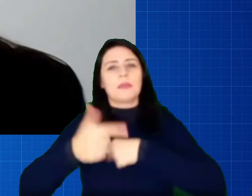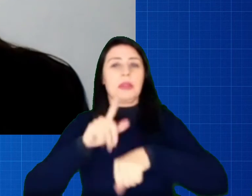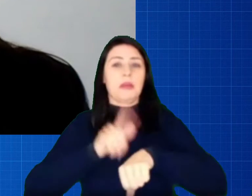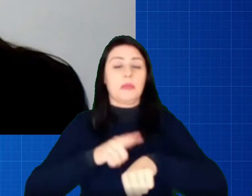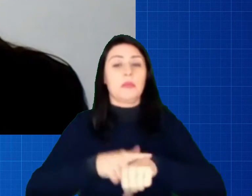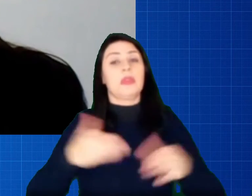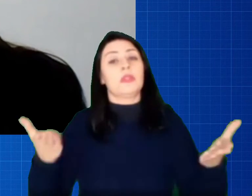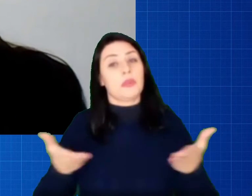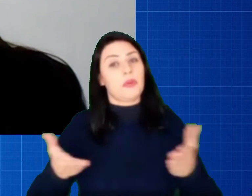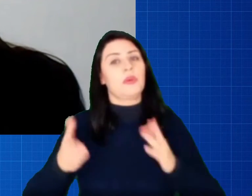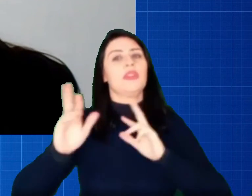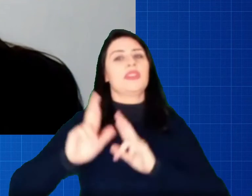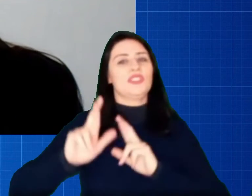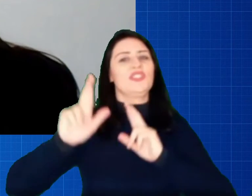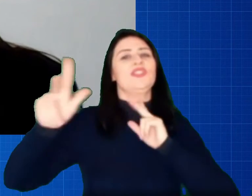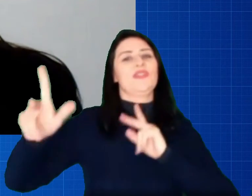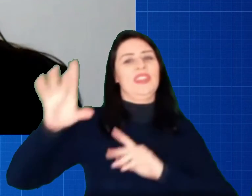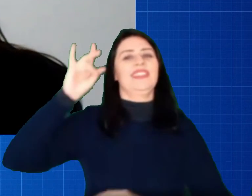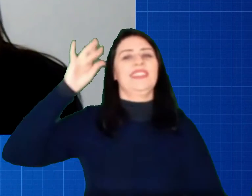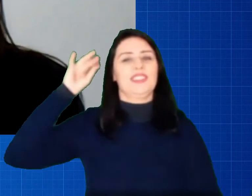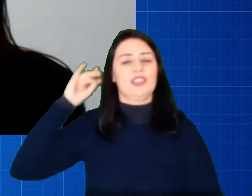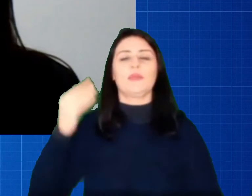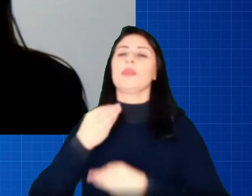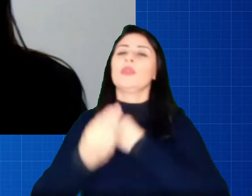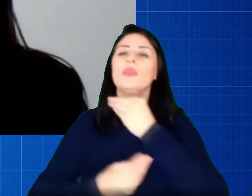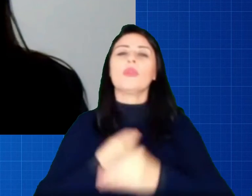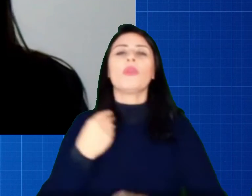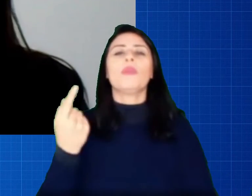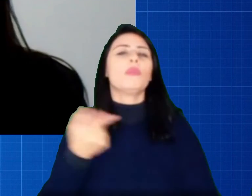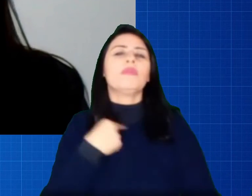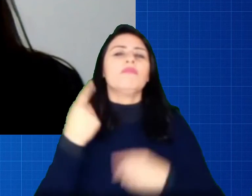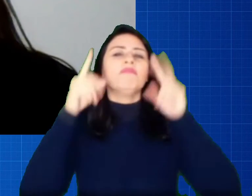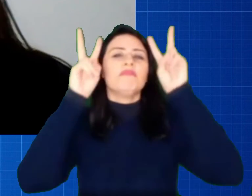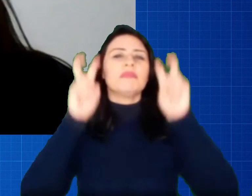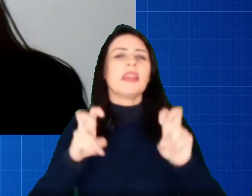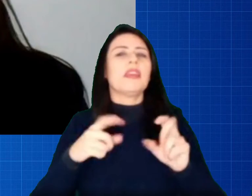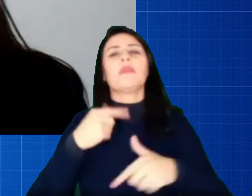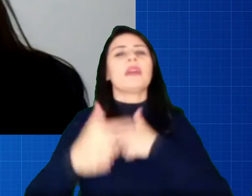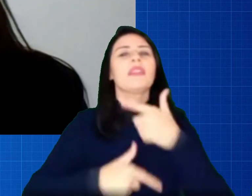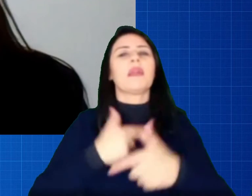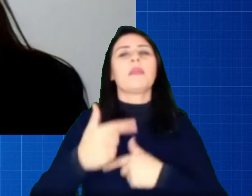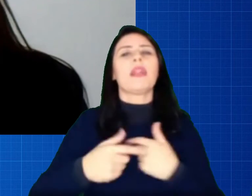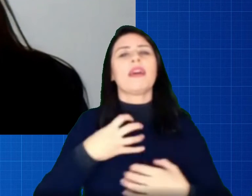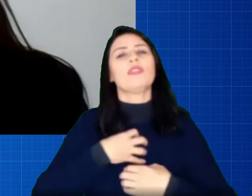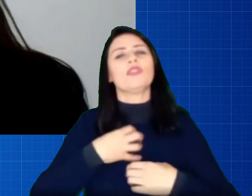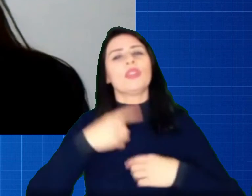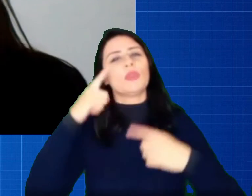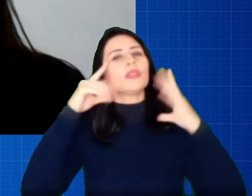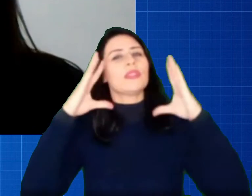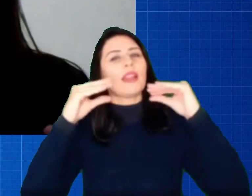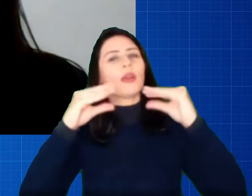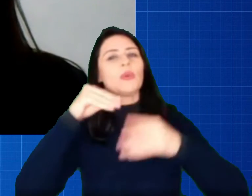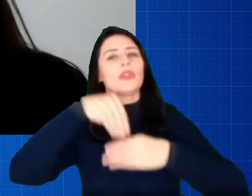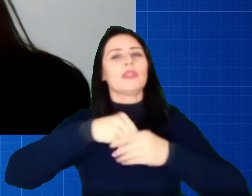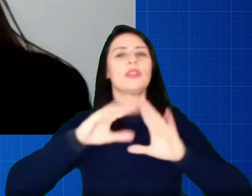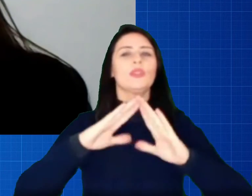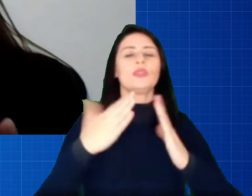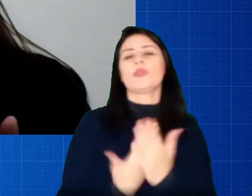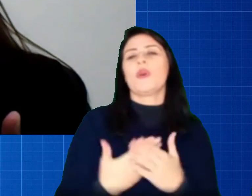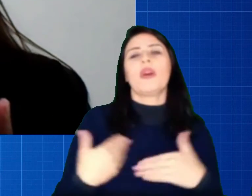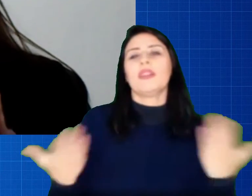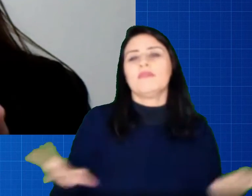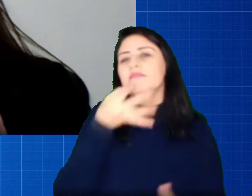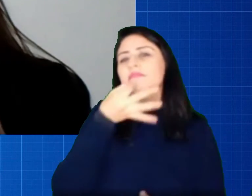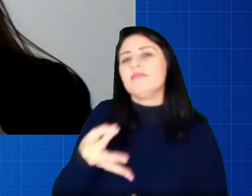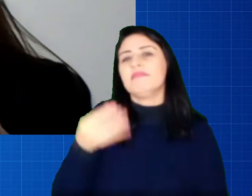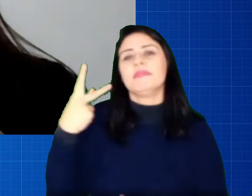aos poucos, né? O que vocês acham que a gente poderia estar trabalhando agora, nessa atualidade hoje, que é bem diferente de antigamente, que a gente poderia trabalhar para ser um